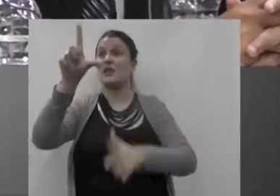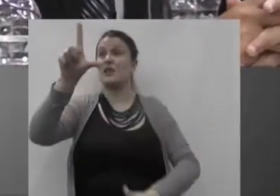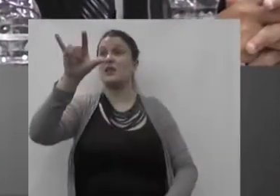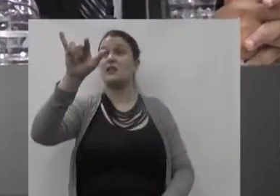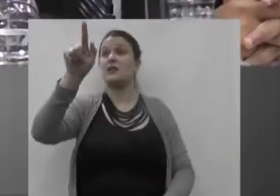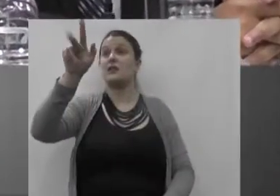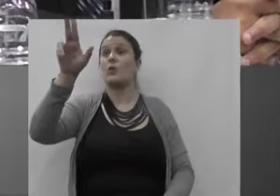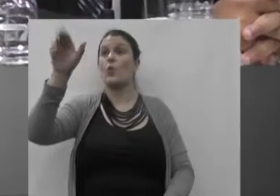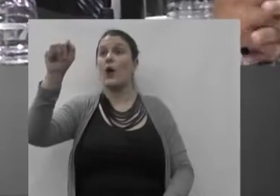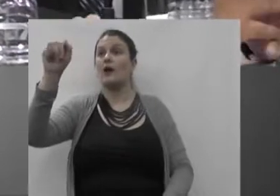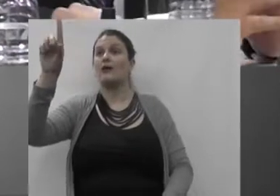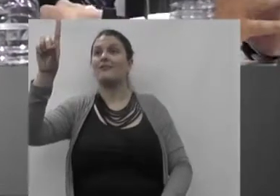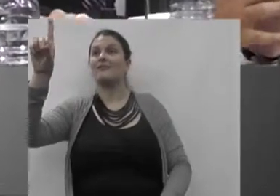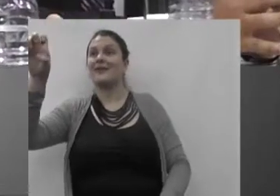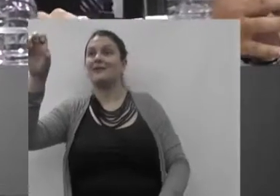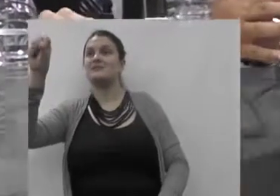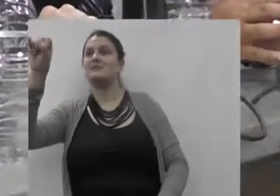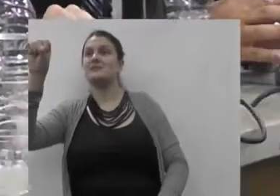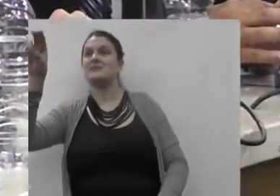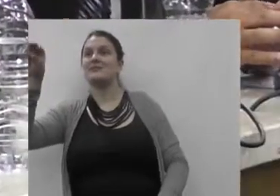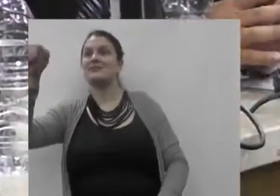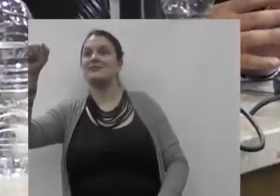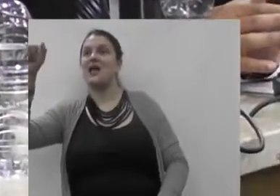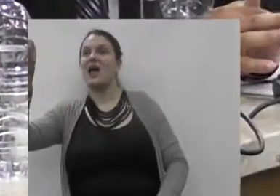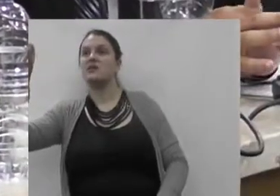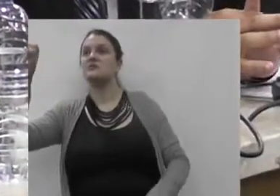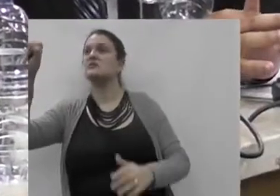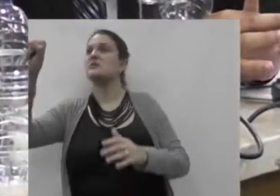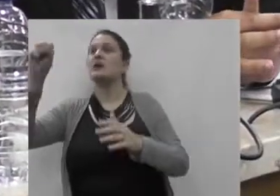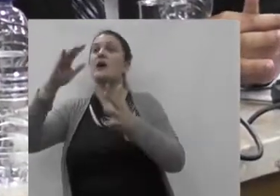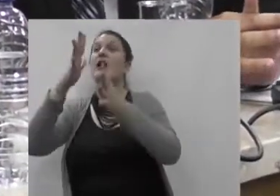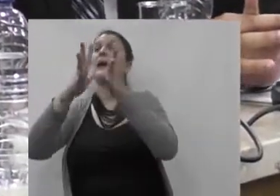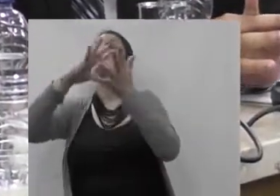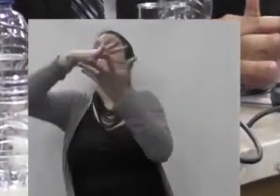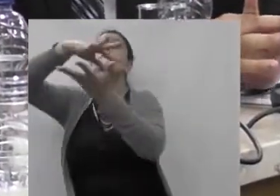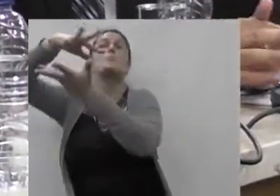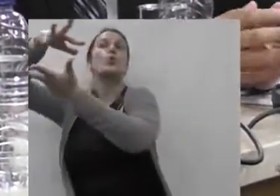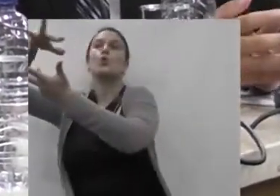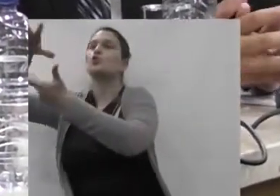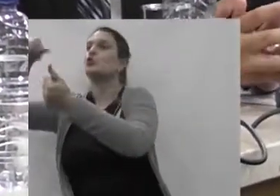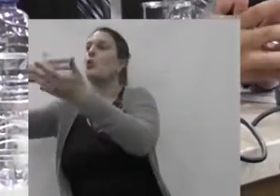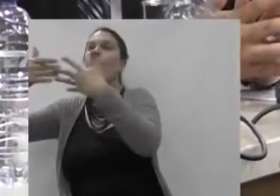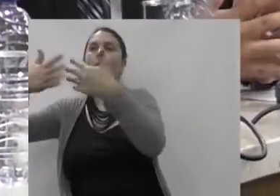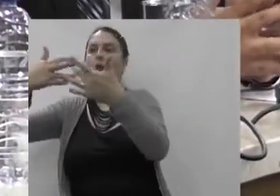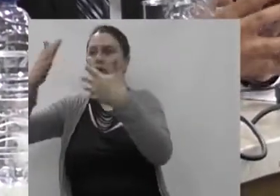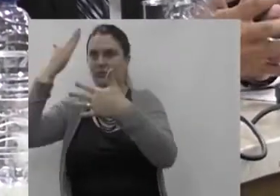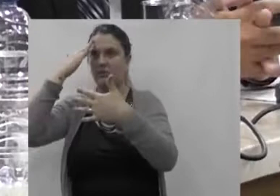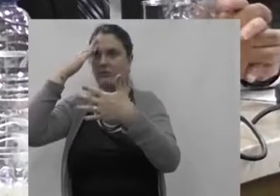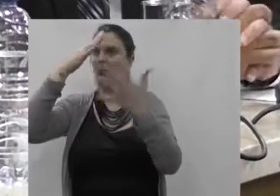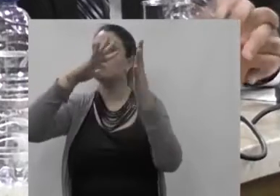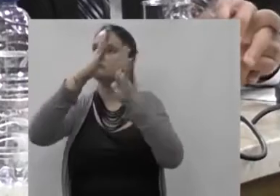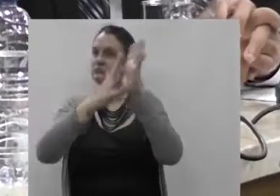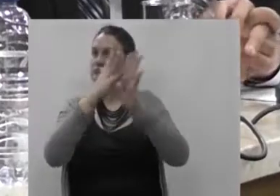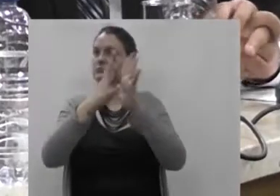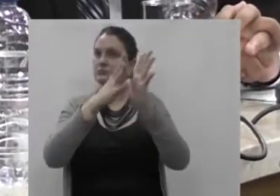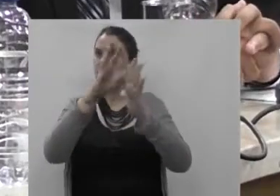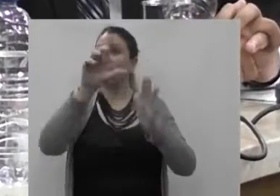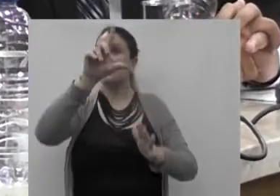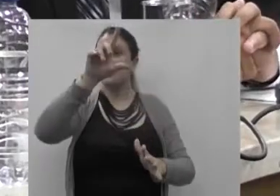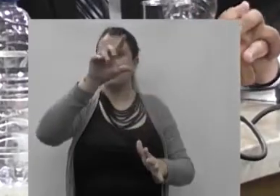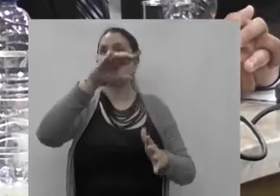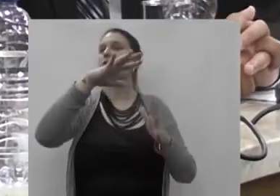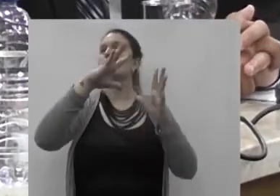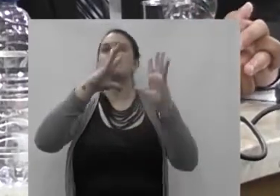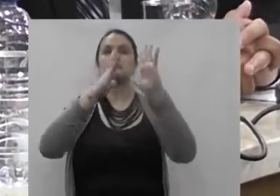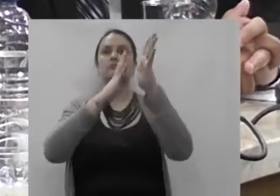que eu fiz ali das árvores, o que aconteceu ali na Rua Joaquim Fernandes Luiz, presidente.